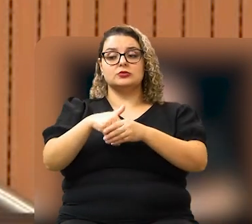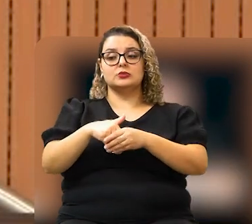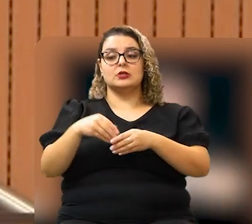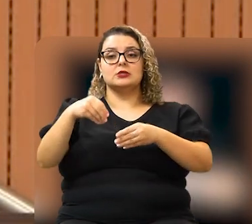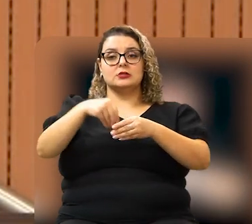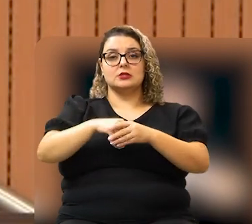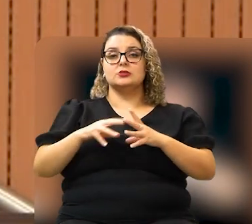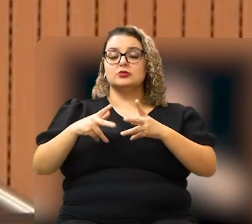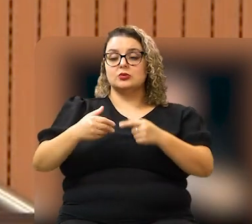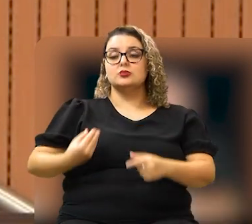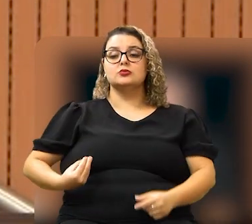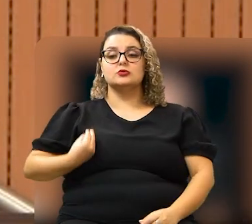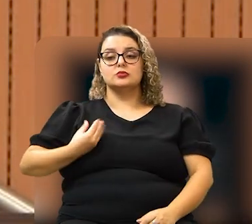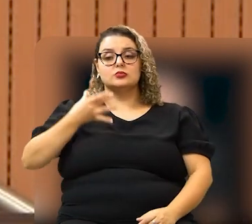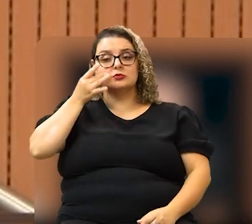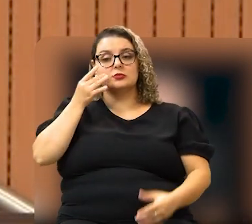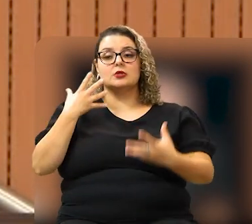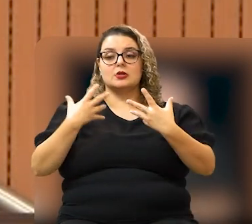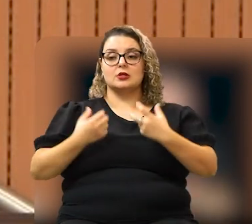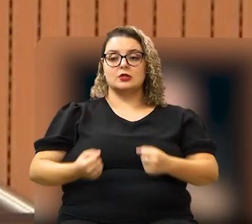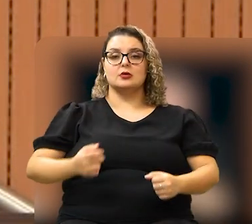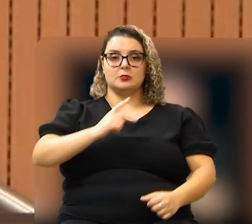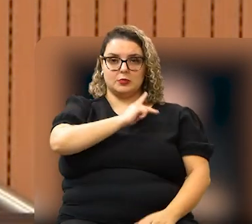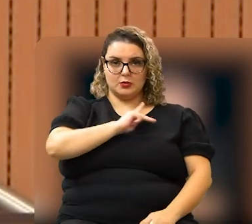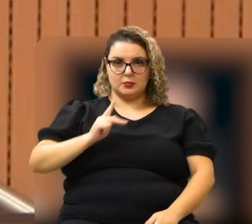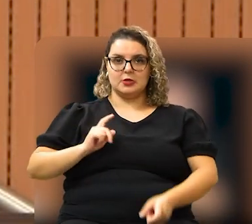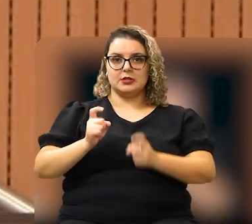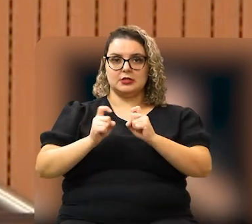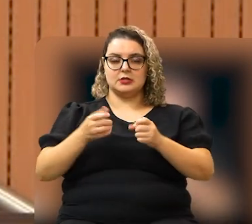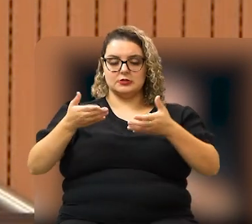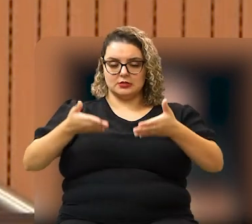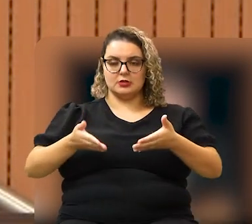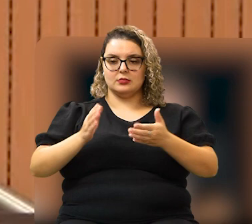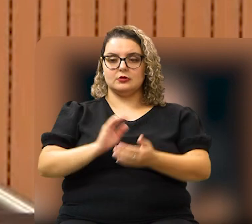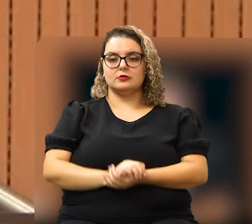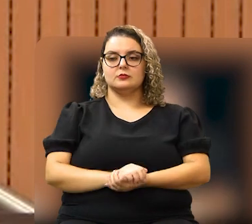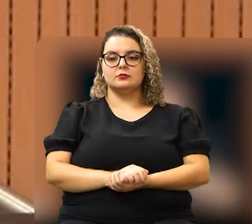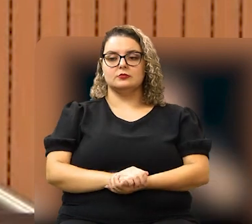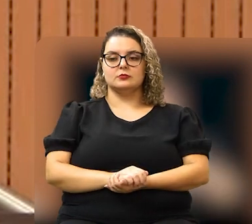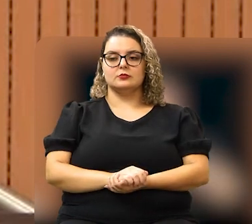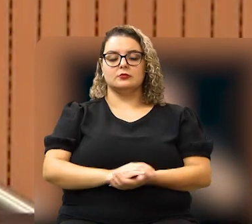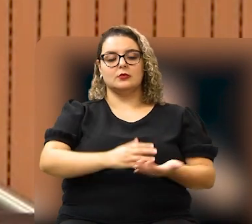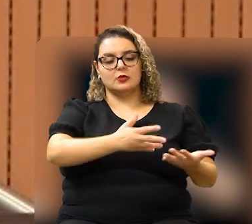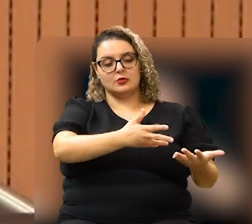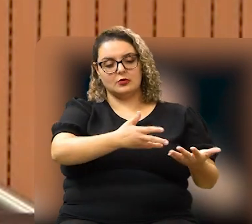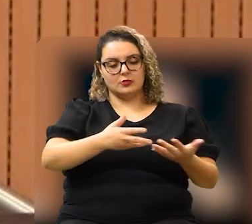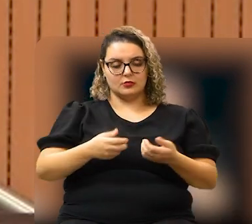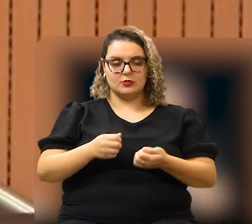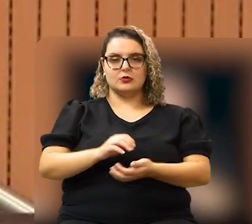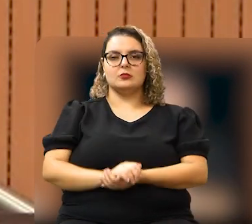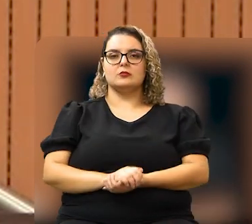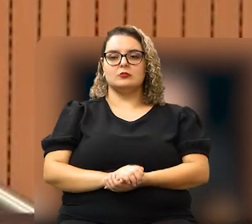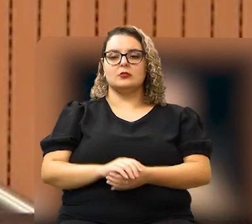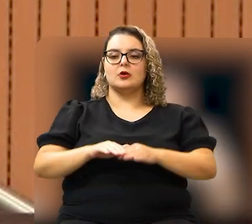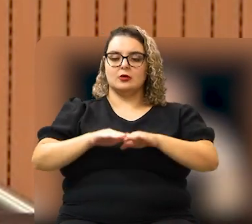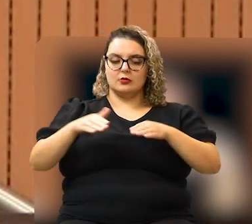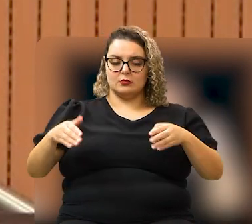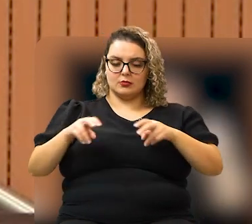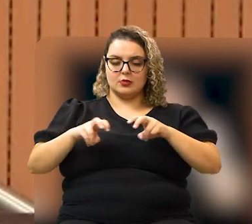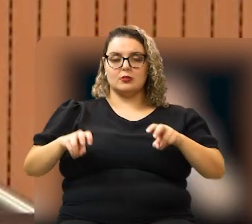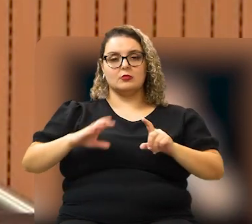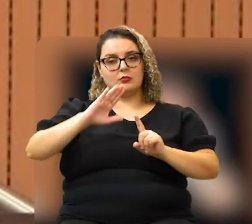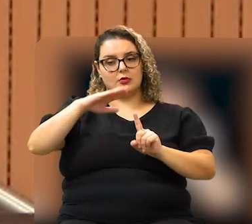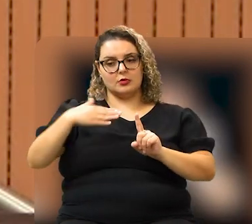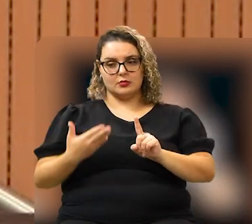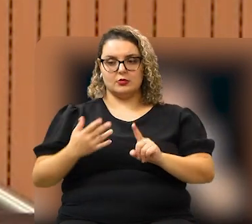reunião. Convidamos, então, para compor a mesa de honra e para presidir esta reunião solene,